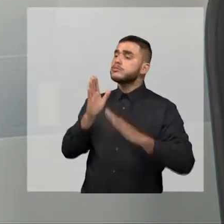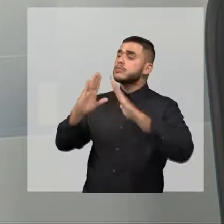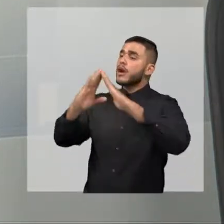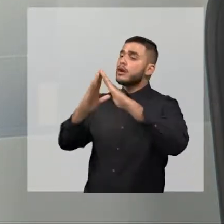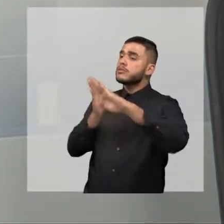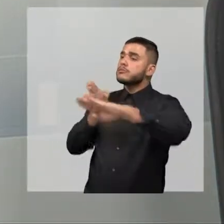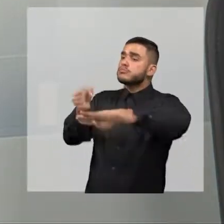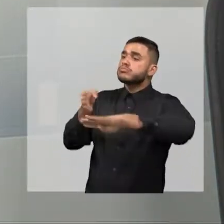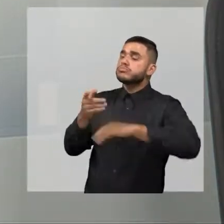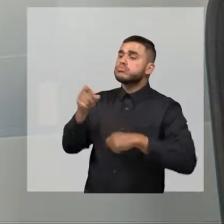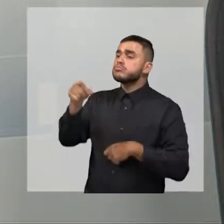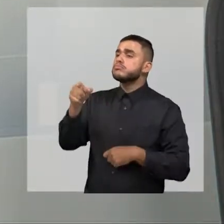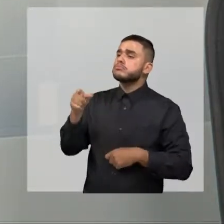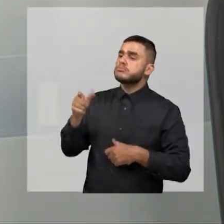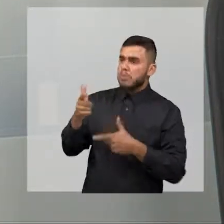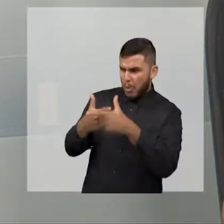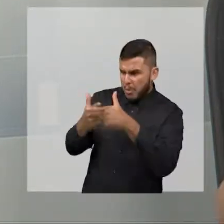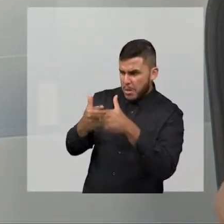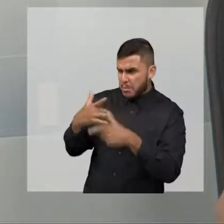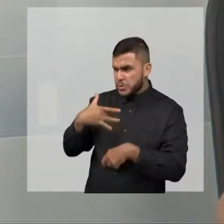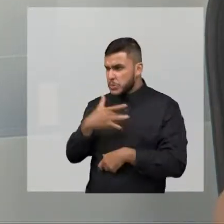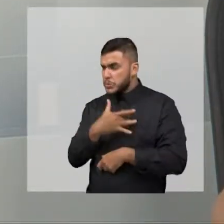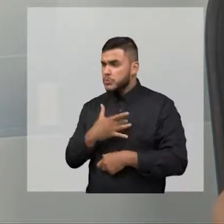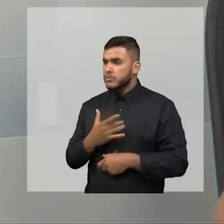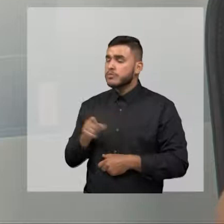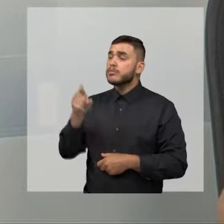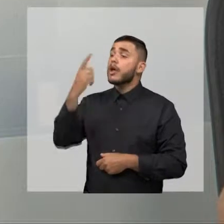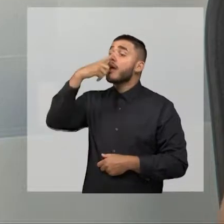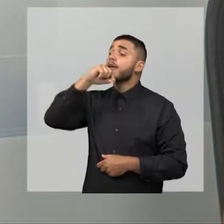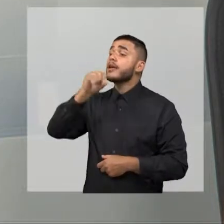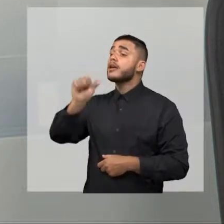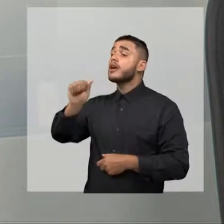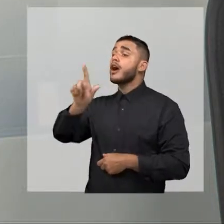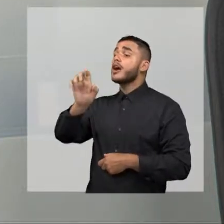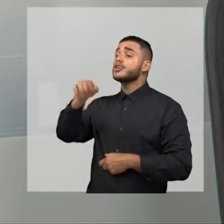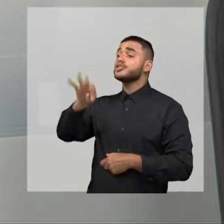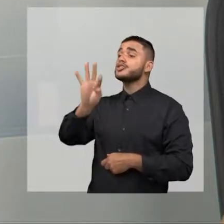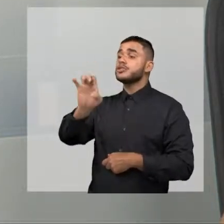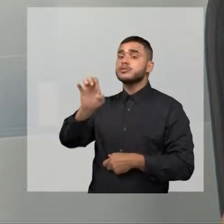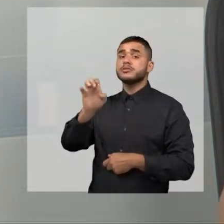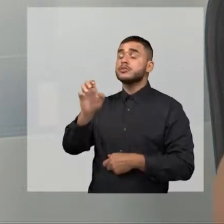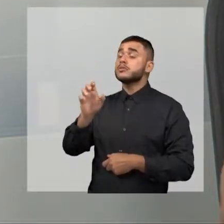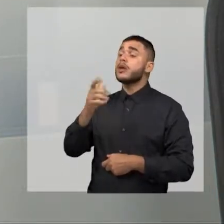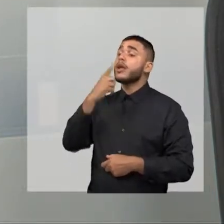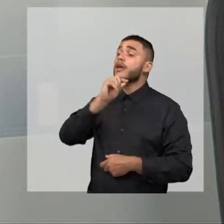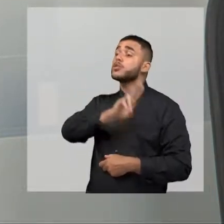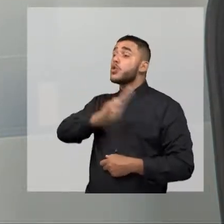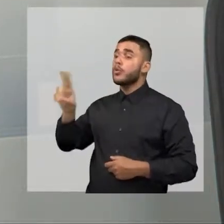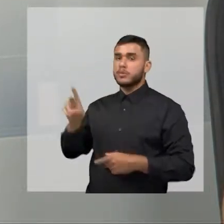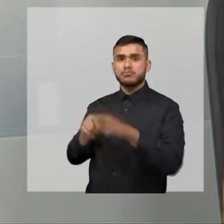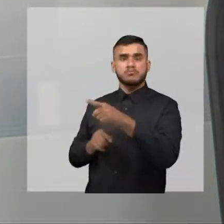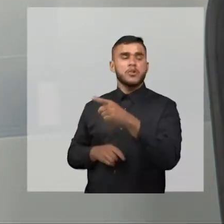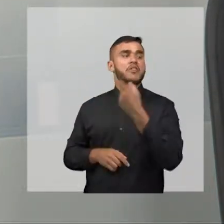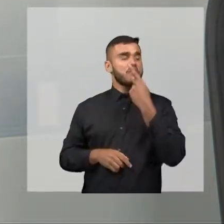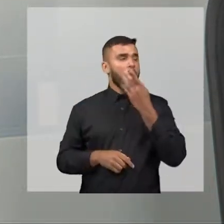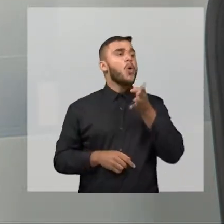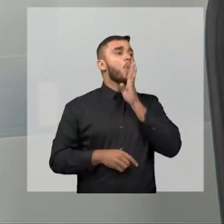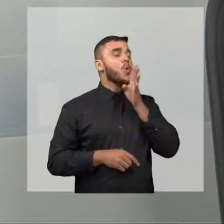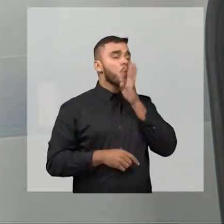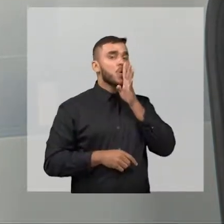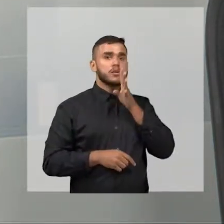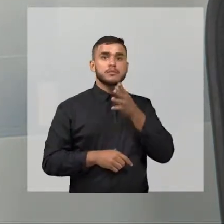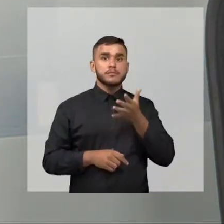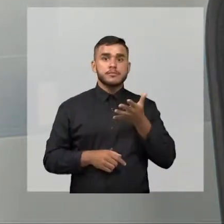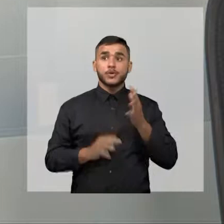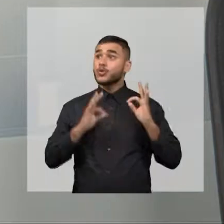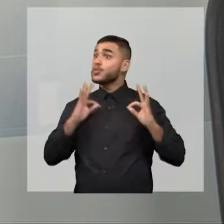cita um problema de saúde, a primeira pergunta é: quem é o seu agente de saúde? Eles conhecem pelo nome, 100% de Sobral é coberta